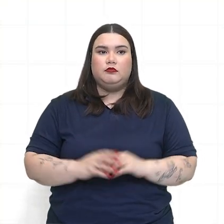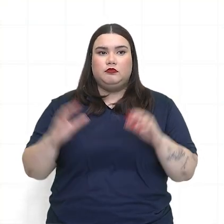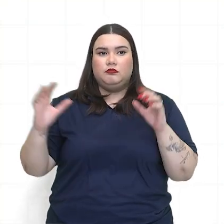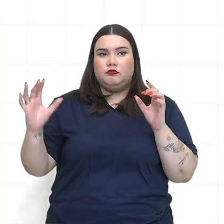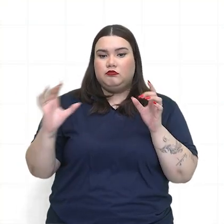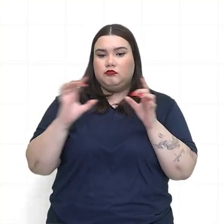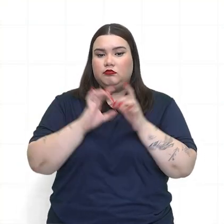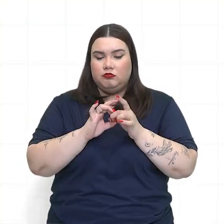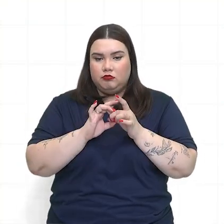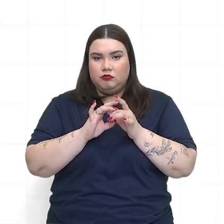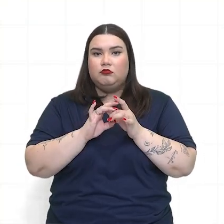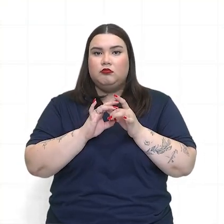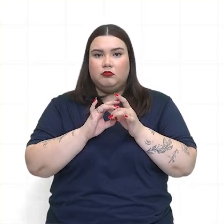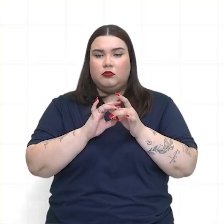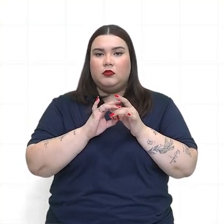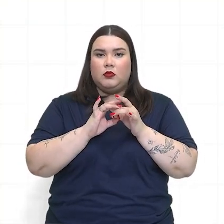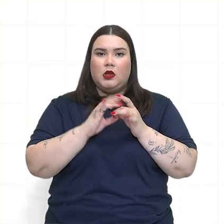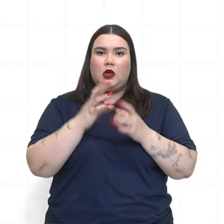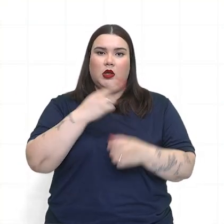ao sagrado.